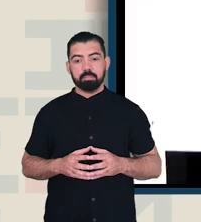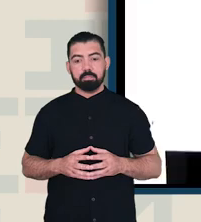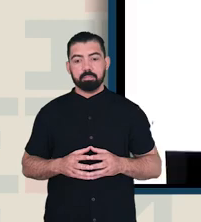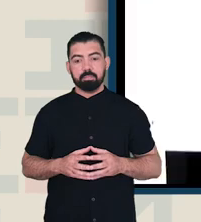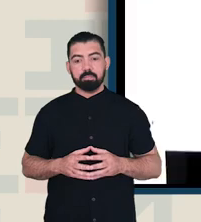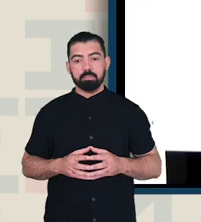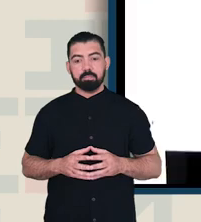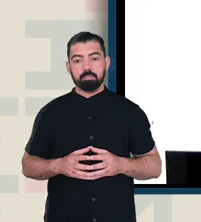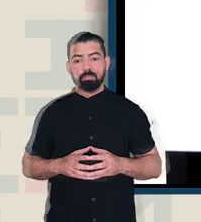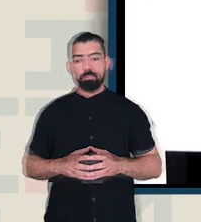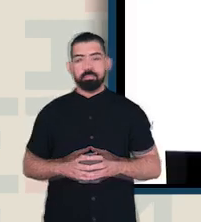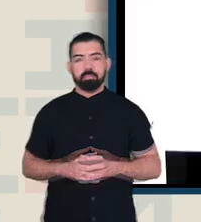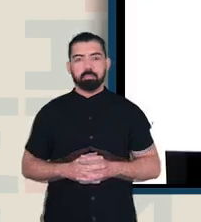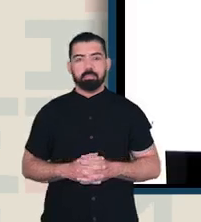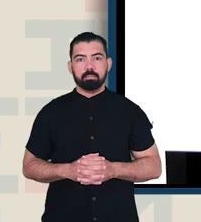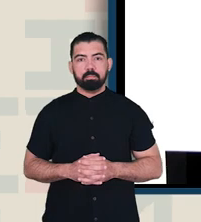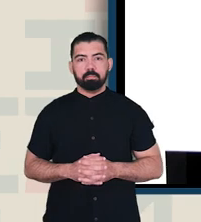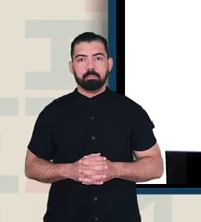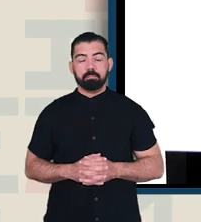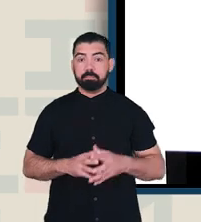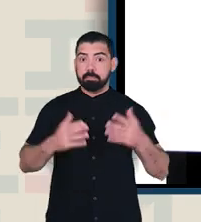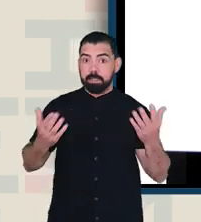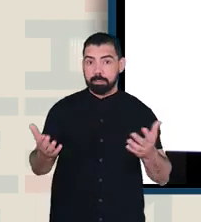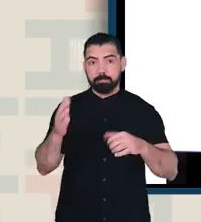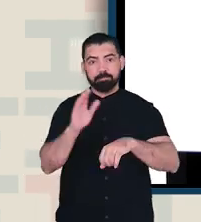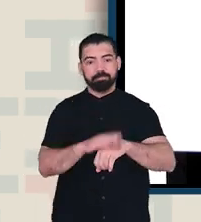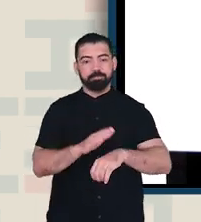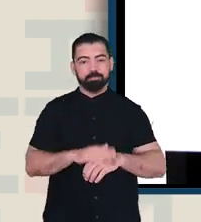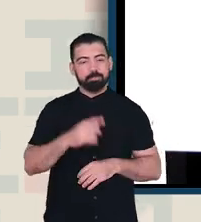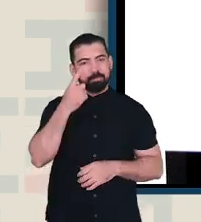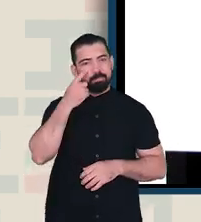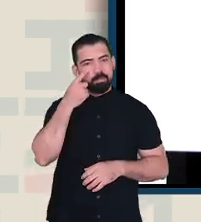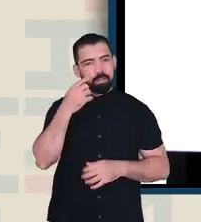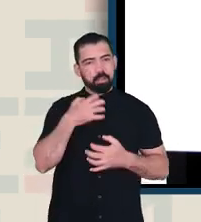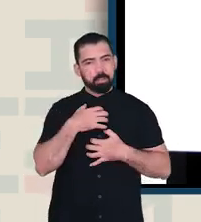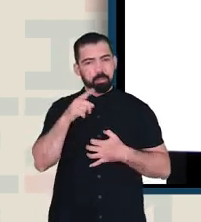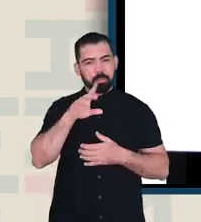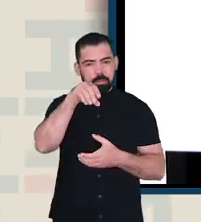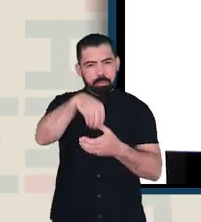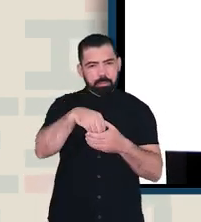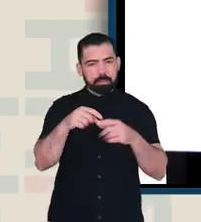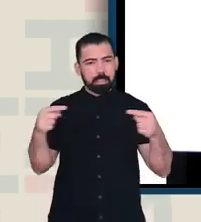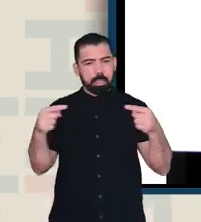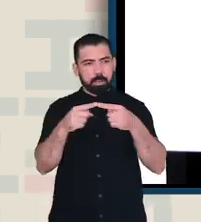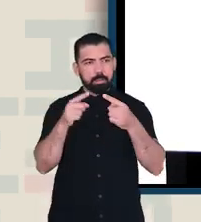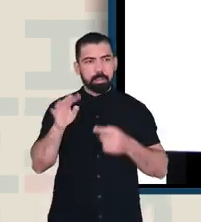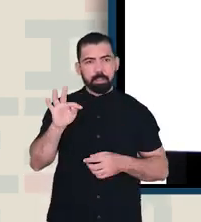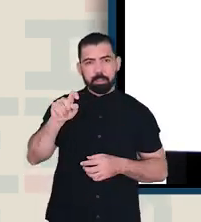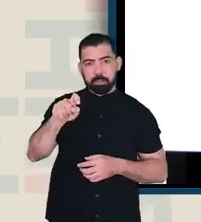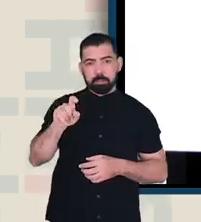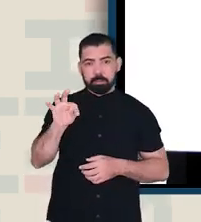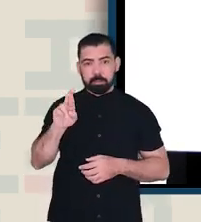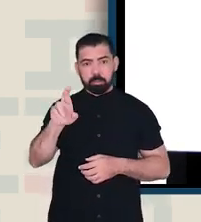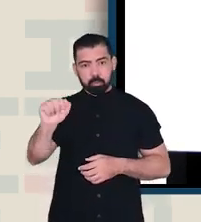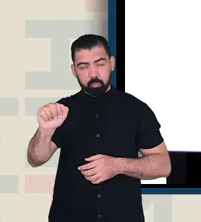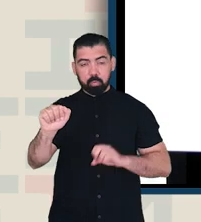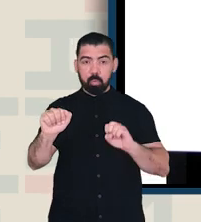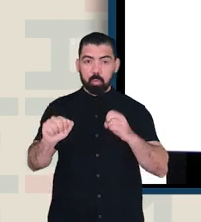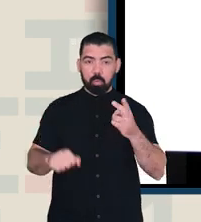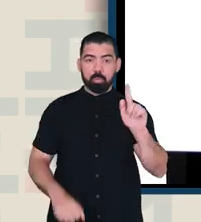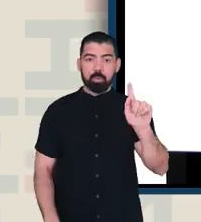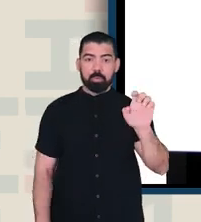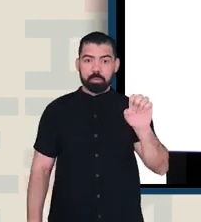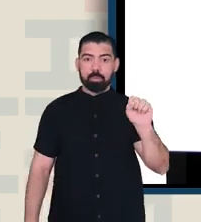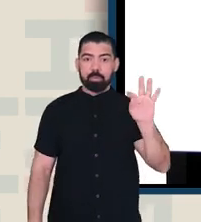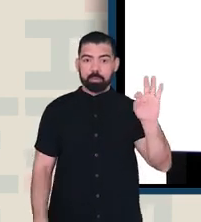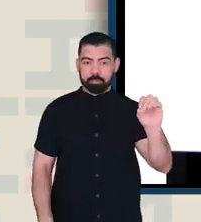Então, no sentido de textura ou gesto, como